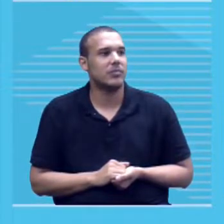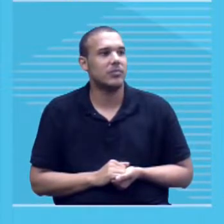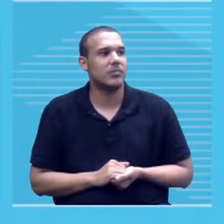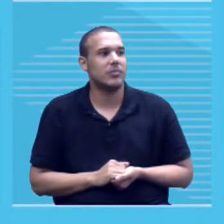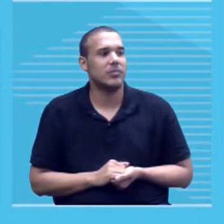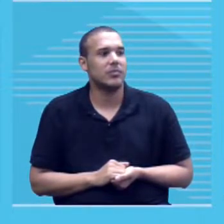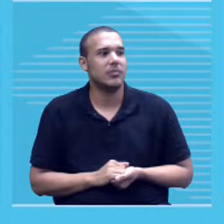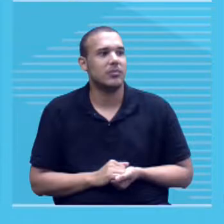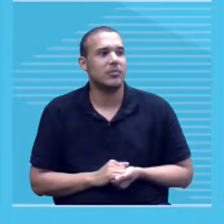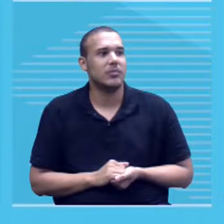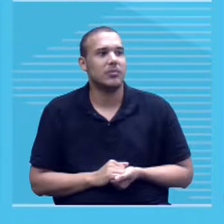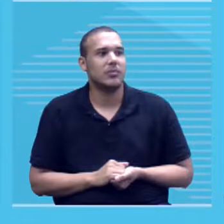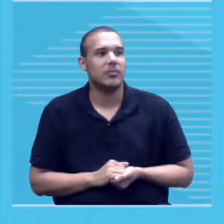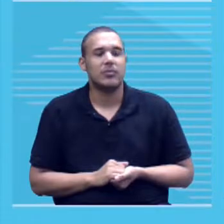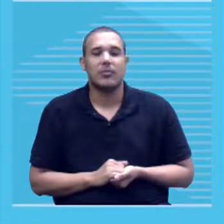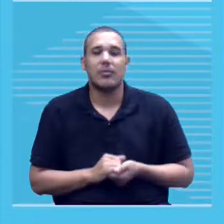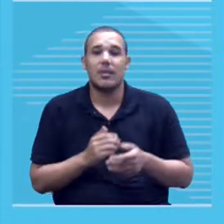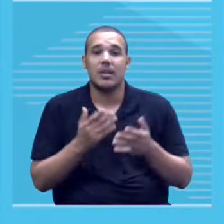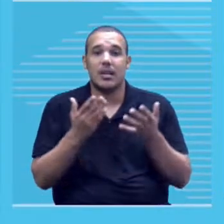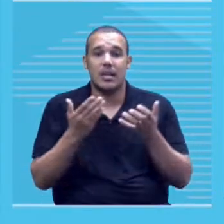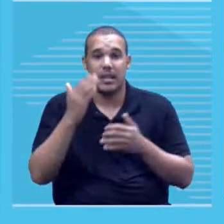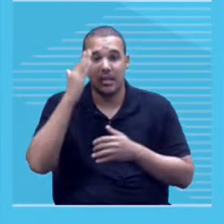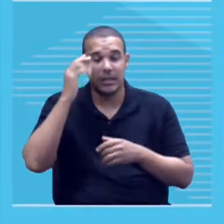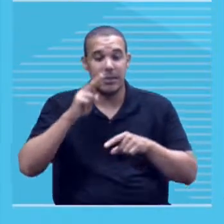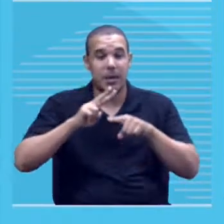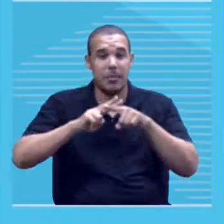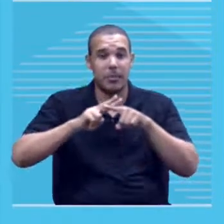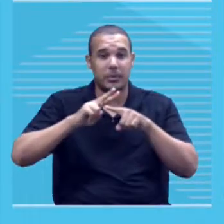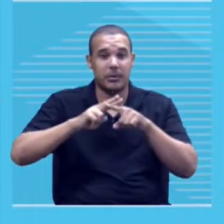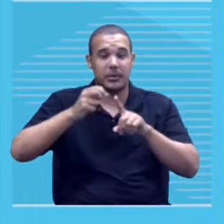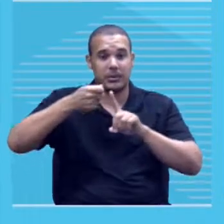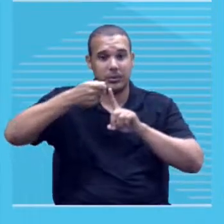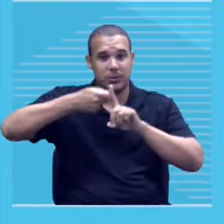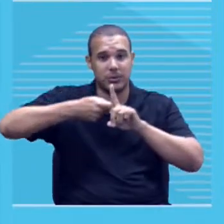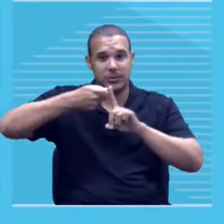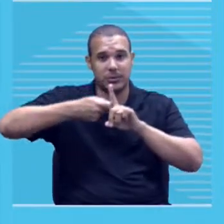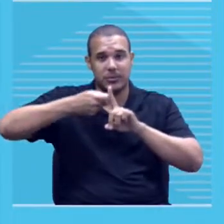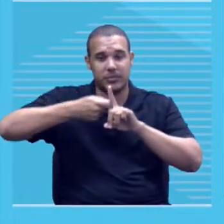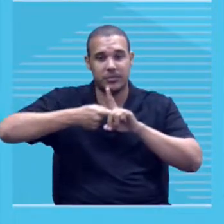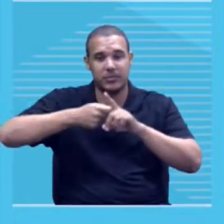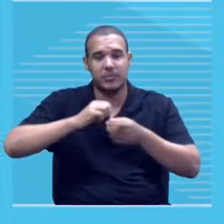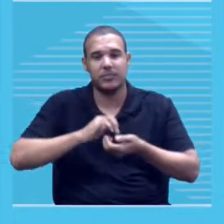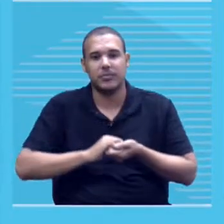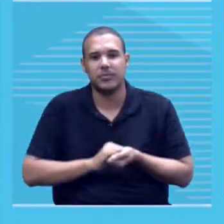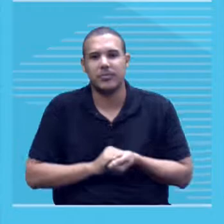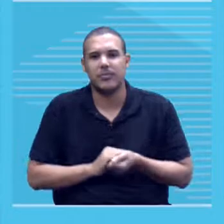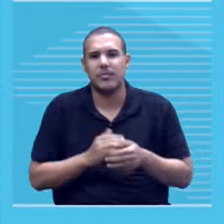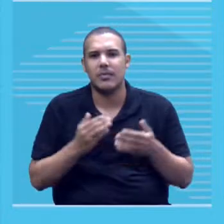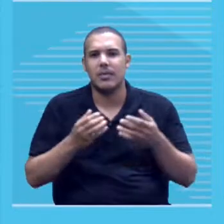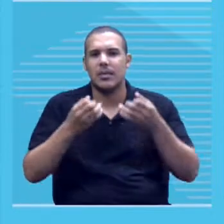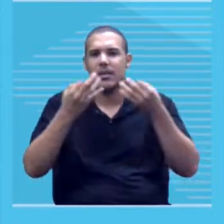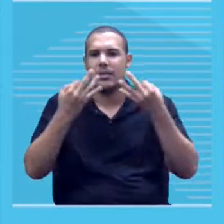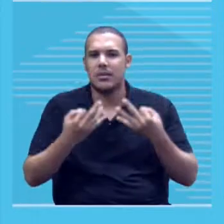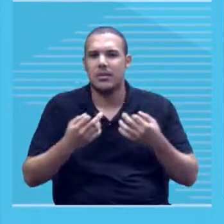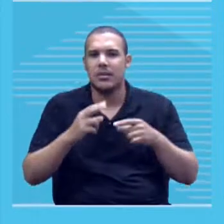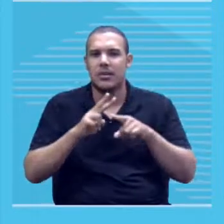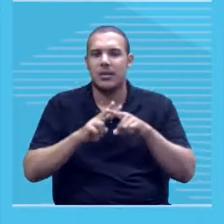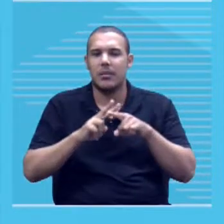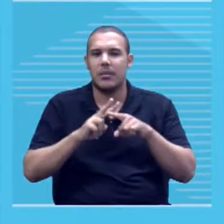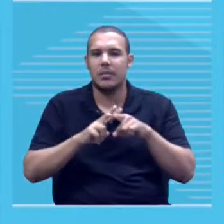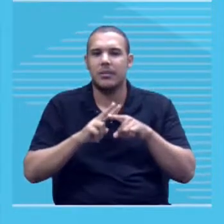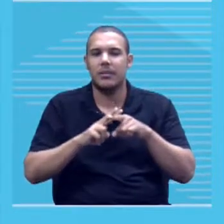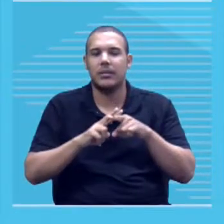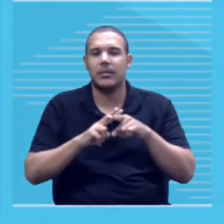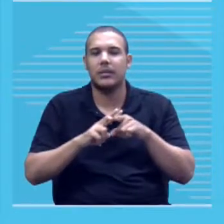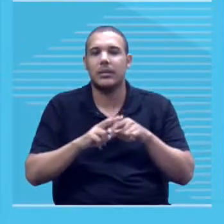em 12 minutos. E ele pediu a potência consumida mensalmente. Expliquei para vocês na aula de potência, que foi essa semana inclusive,